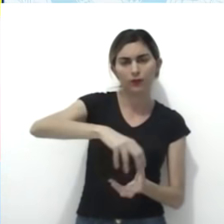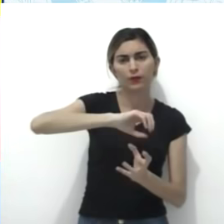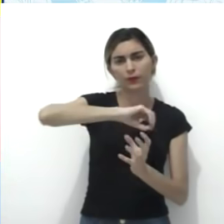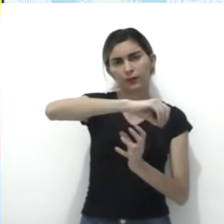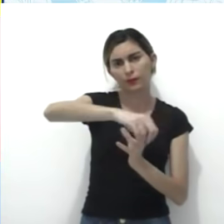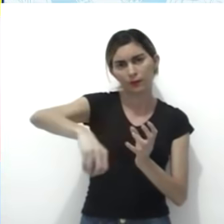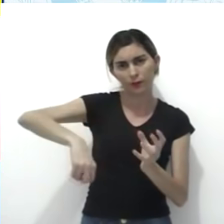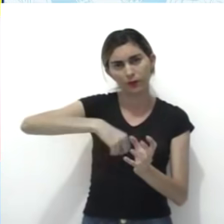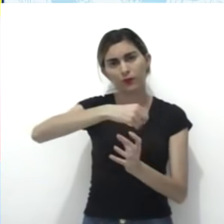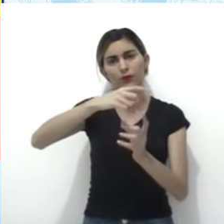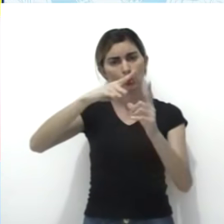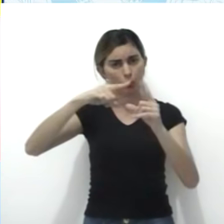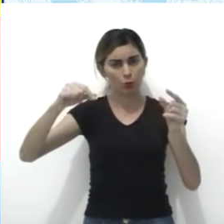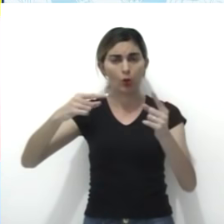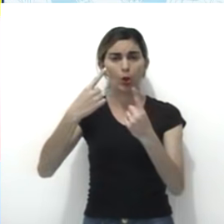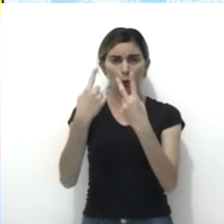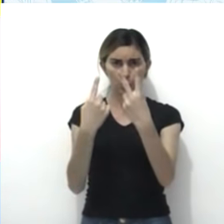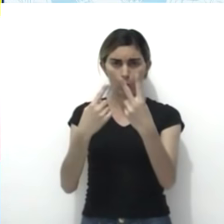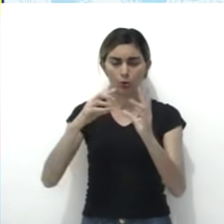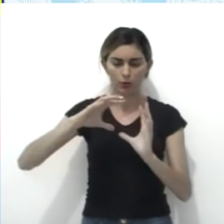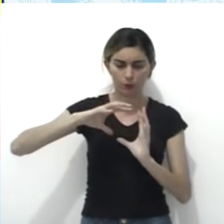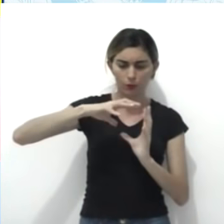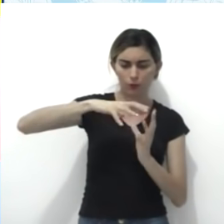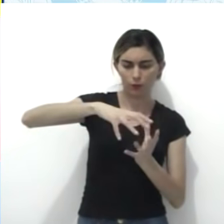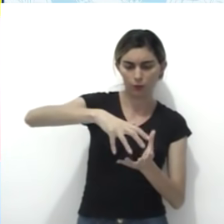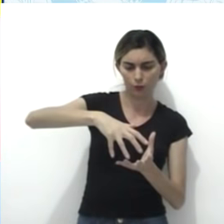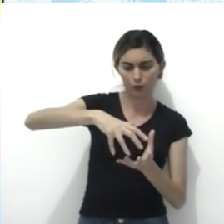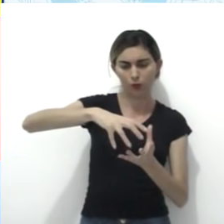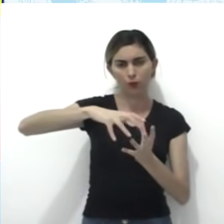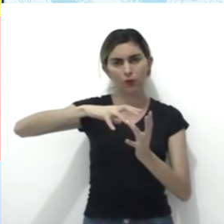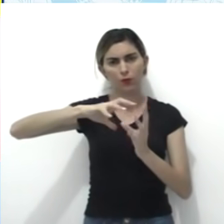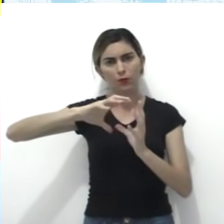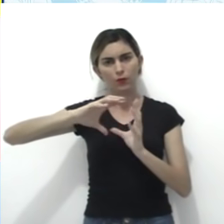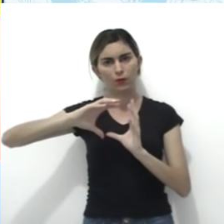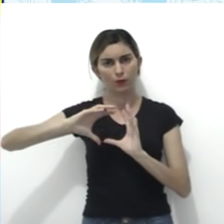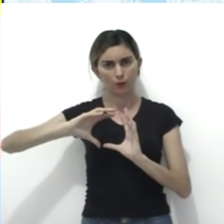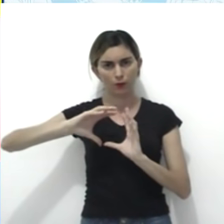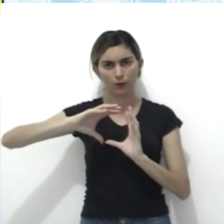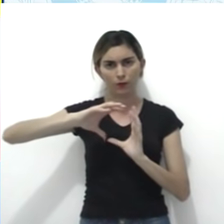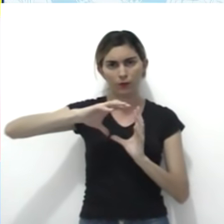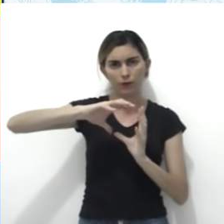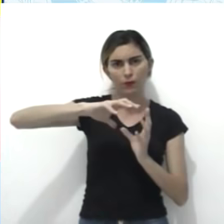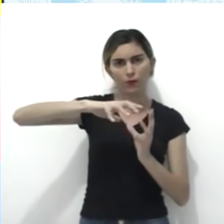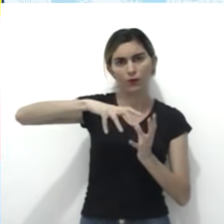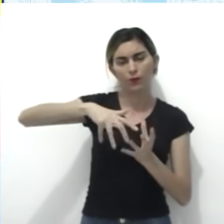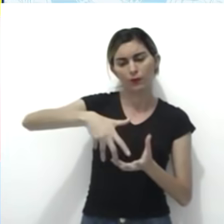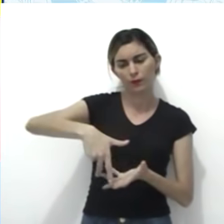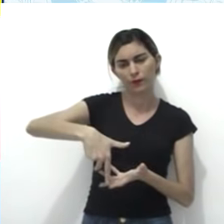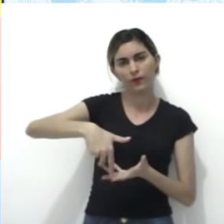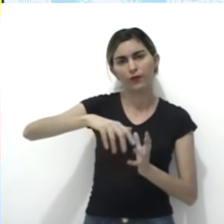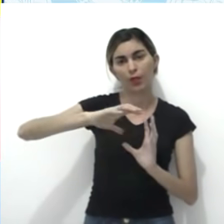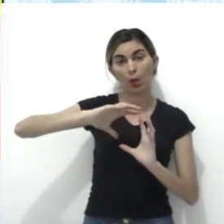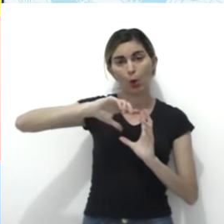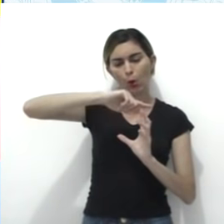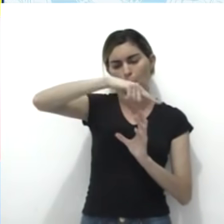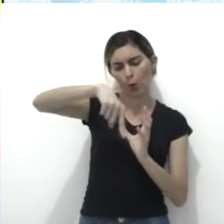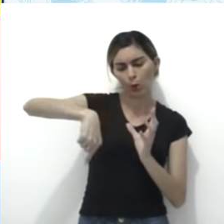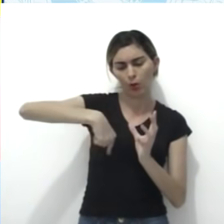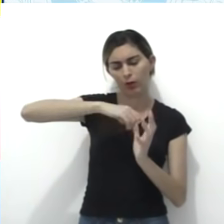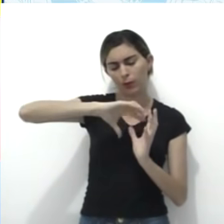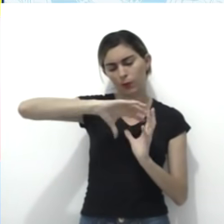terra ela realiza principalmente dos movimentos o primeiro dele vocês podem ver aí na imagem é a